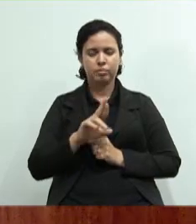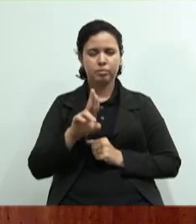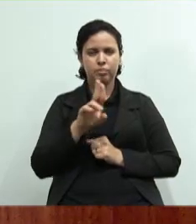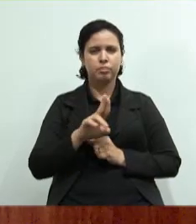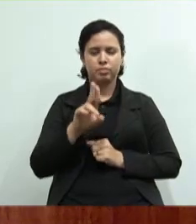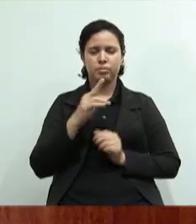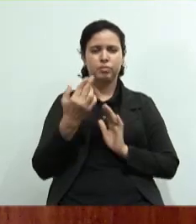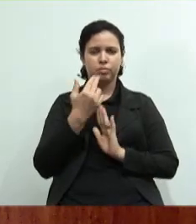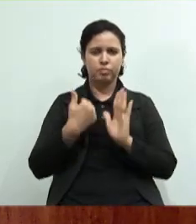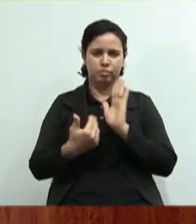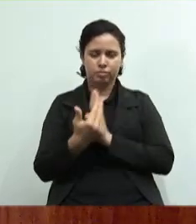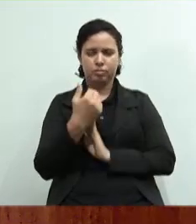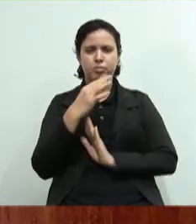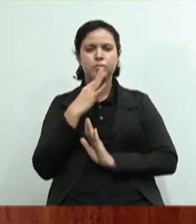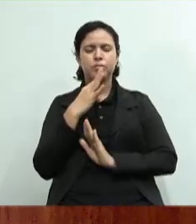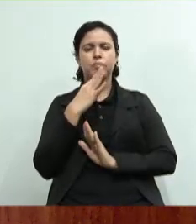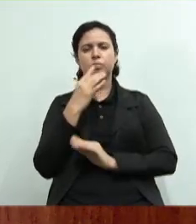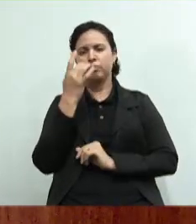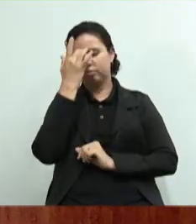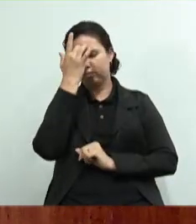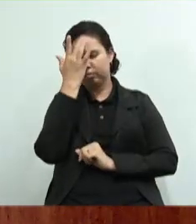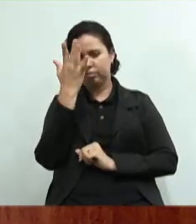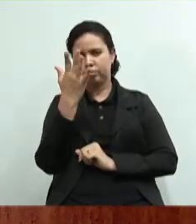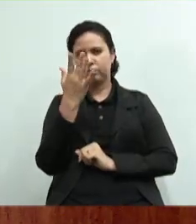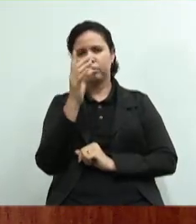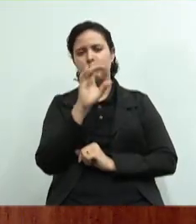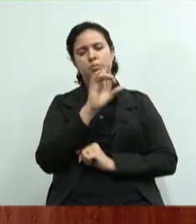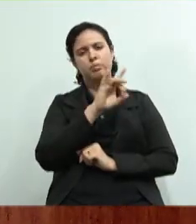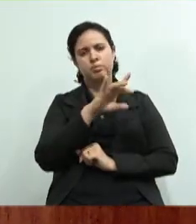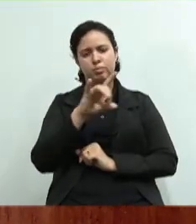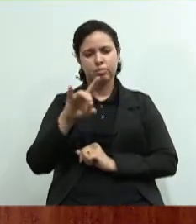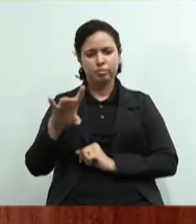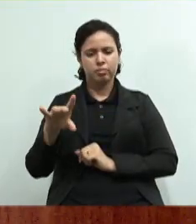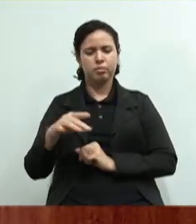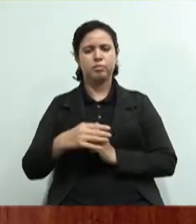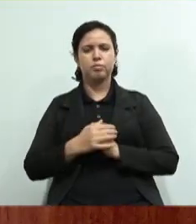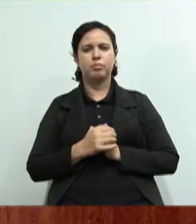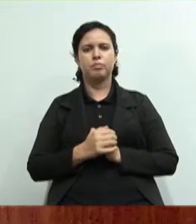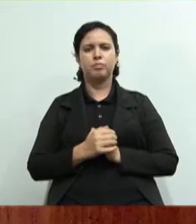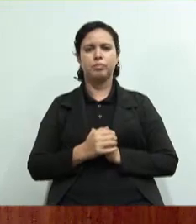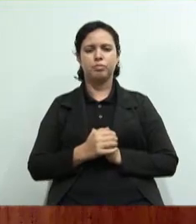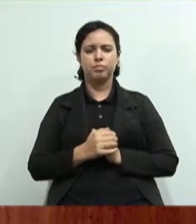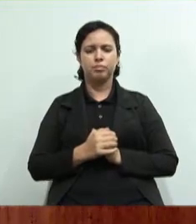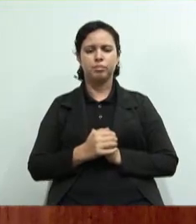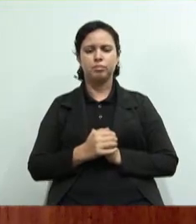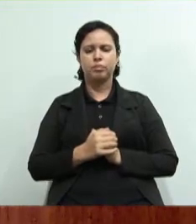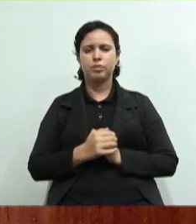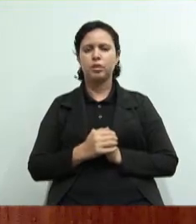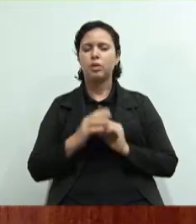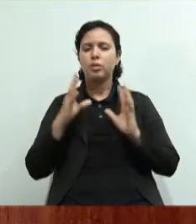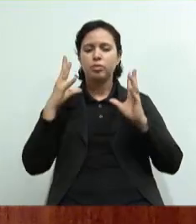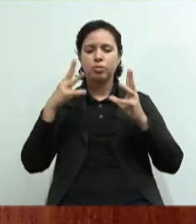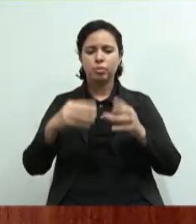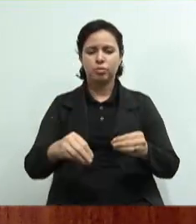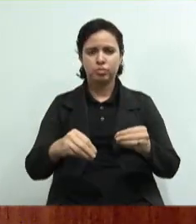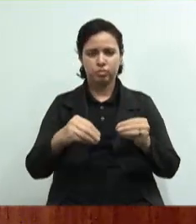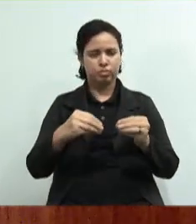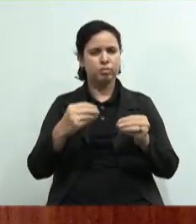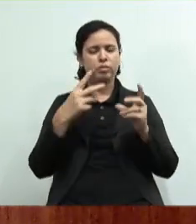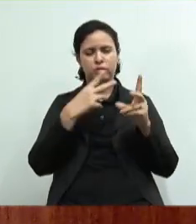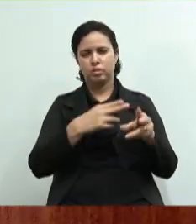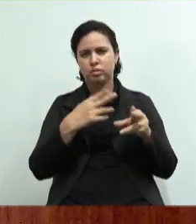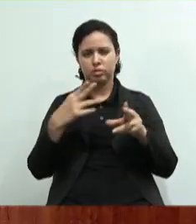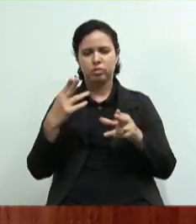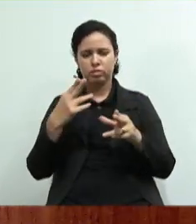símbolos reconhecidos facilmente para representar cada etapa do processo. Isso. E os demais também foram nessa mesma linha,